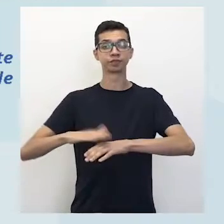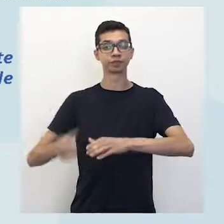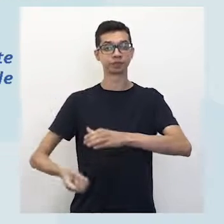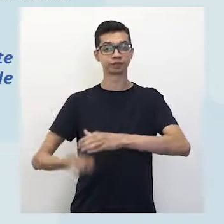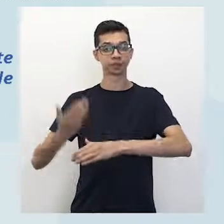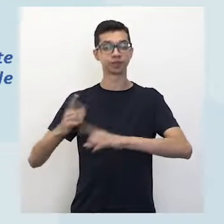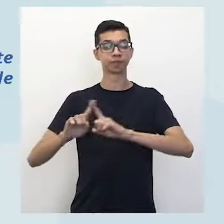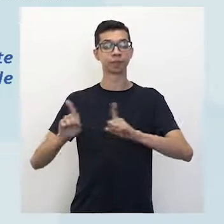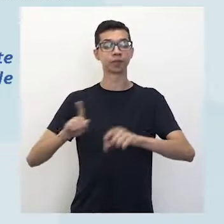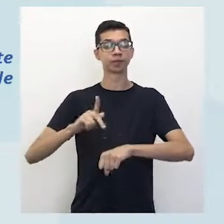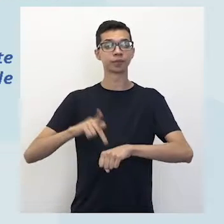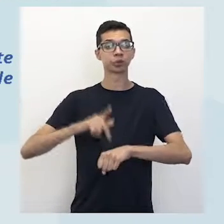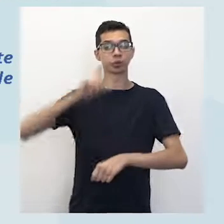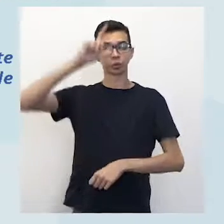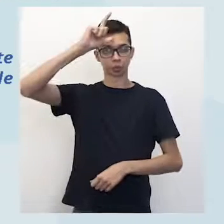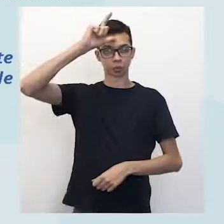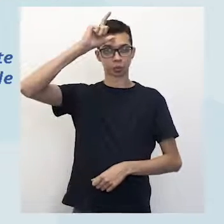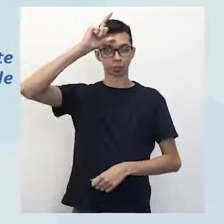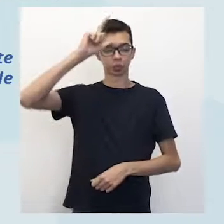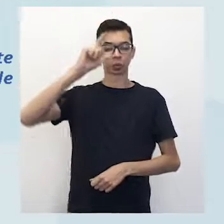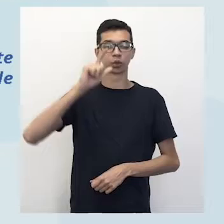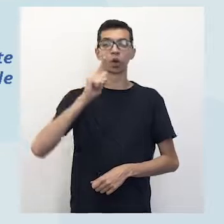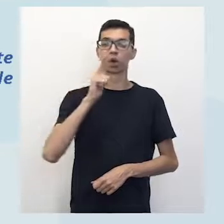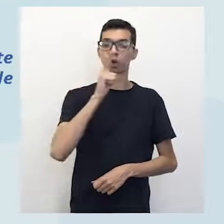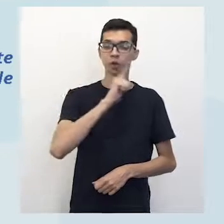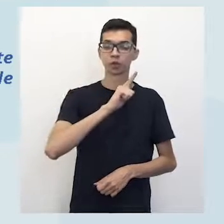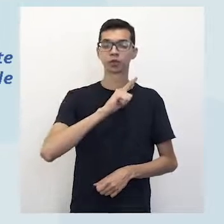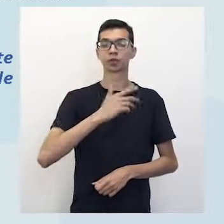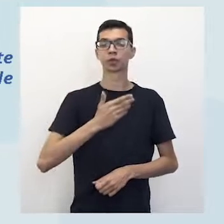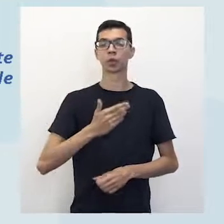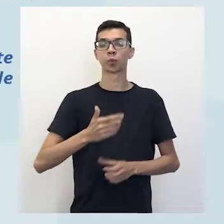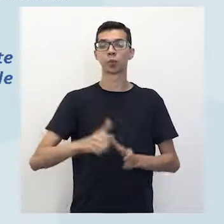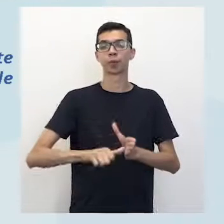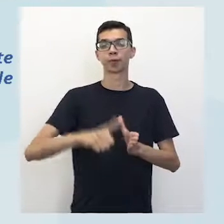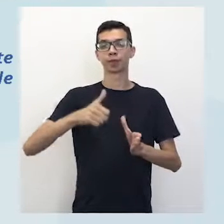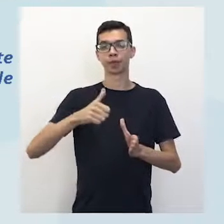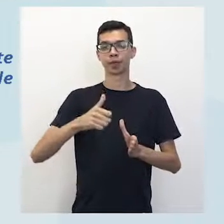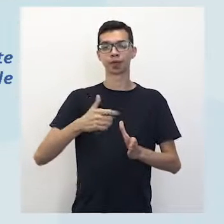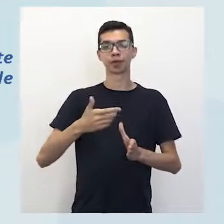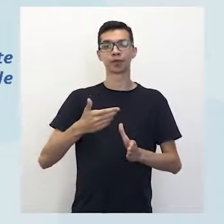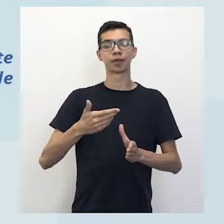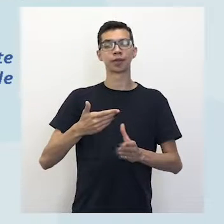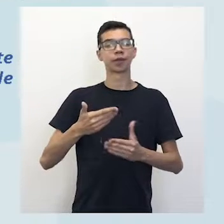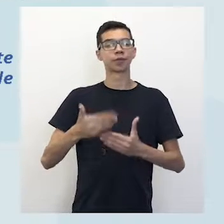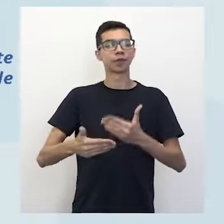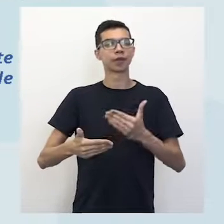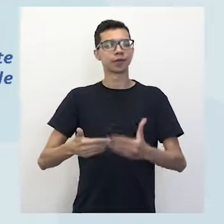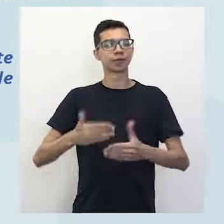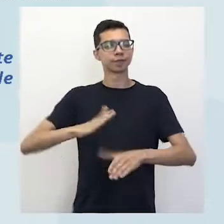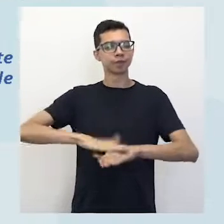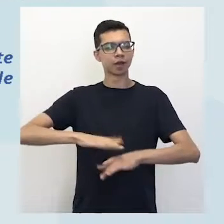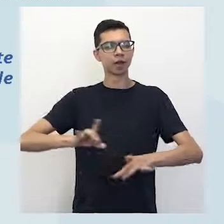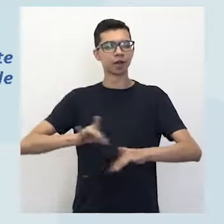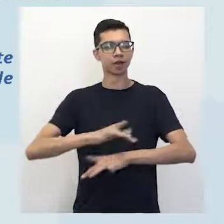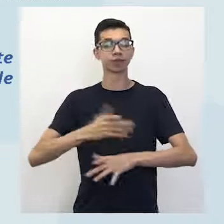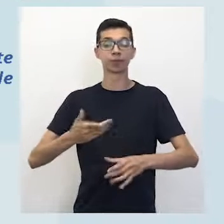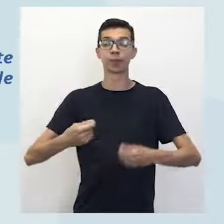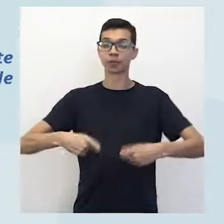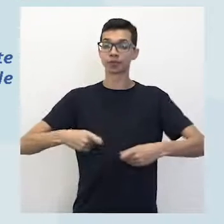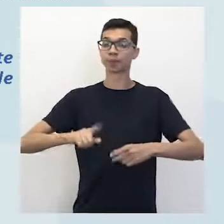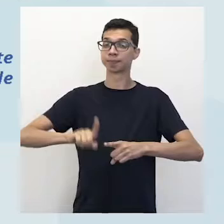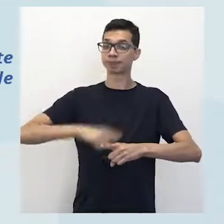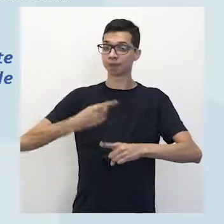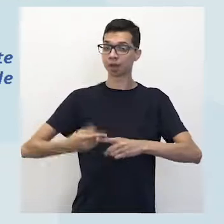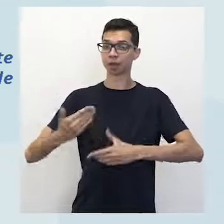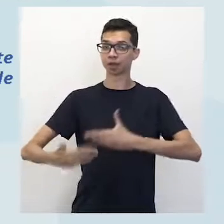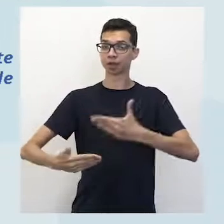da primeira cruzada, e isso gerou necessidade de outras cruzadas aí. Então, nessa imagem que vocês estão vendo, é uma